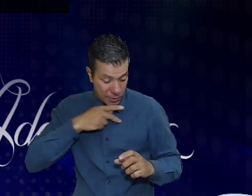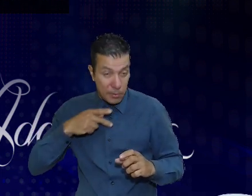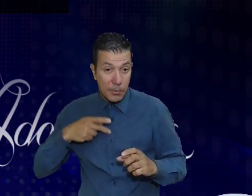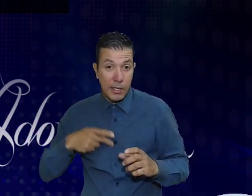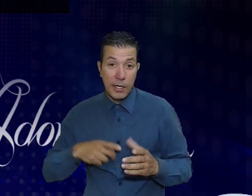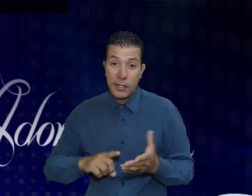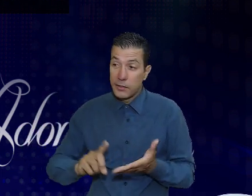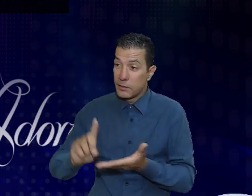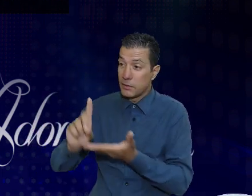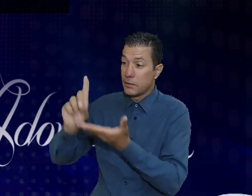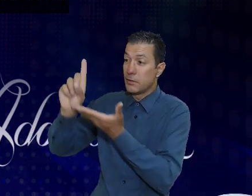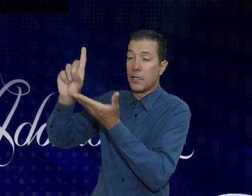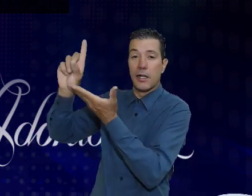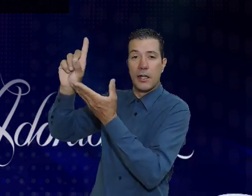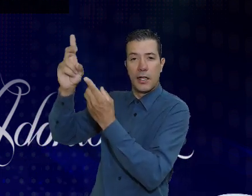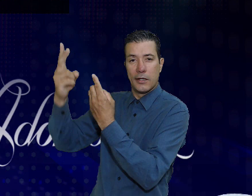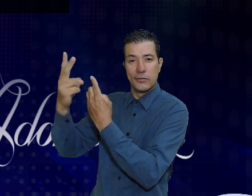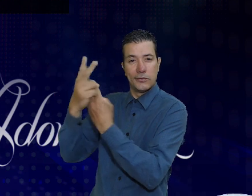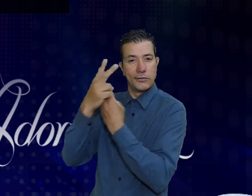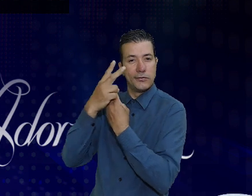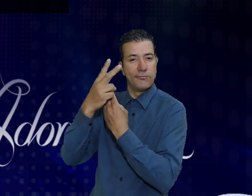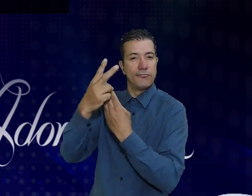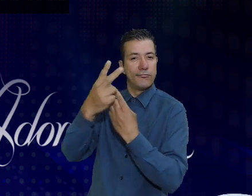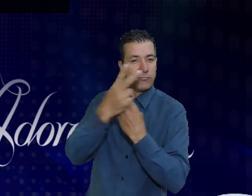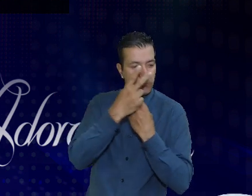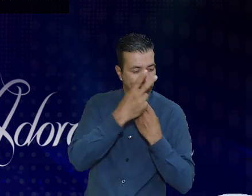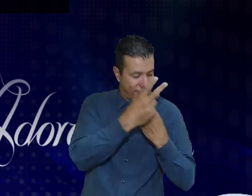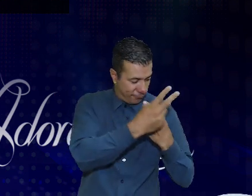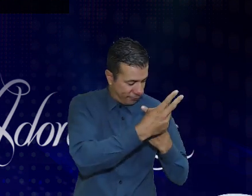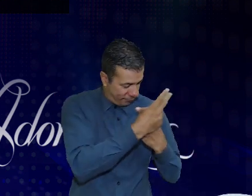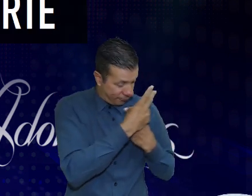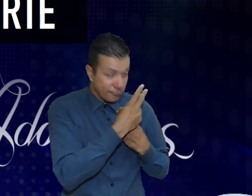precisa do cuidado do